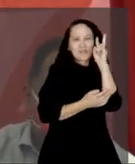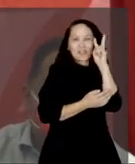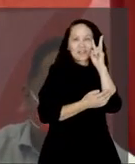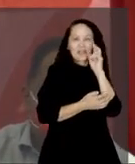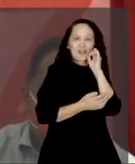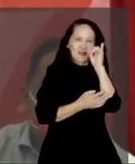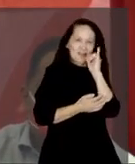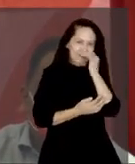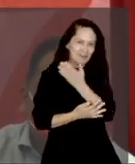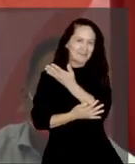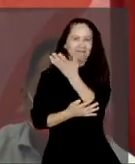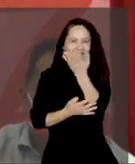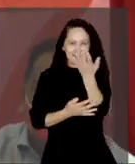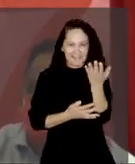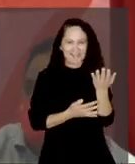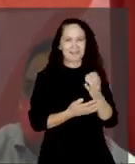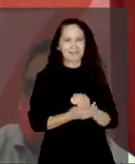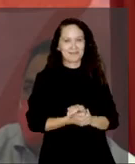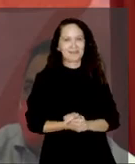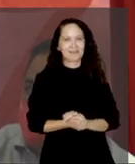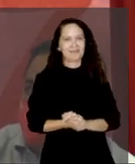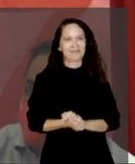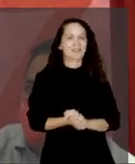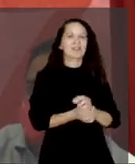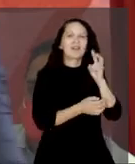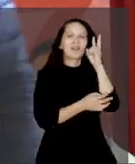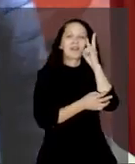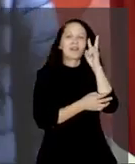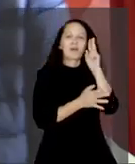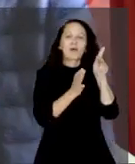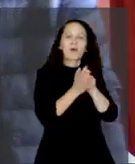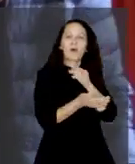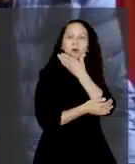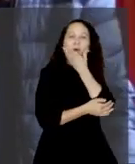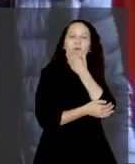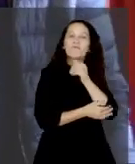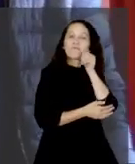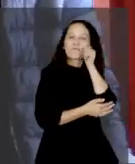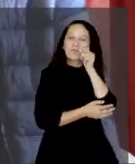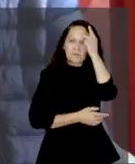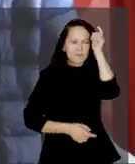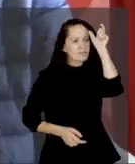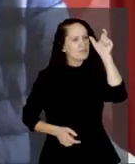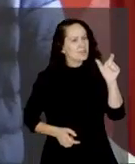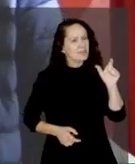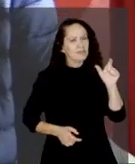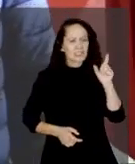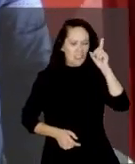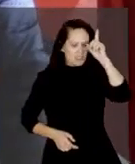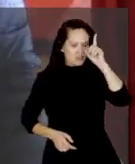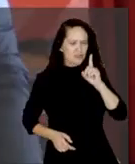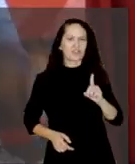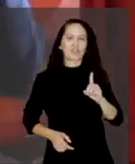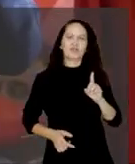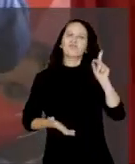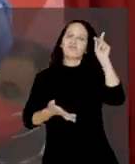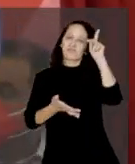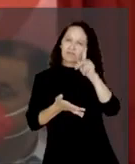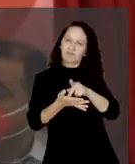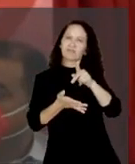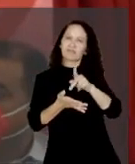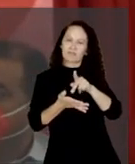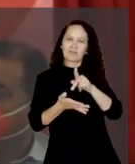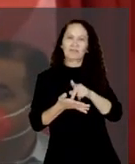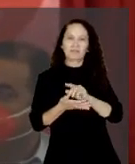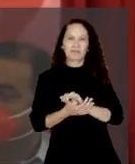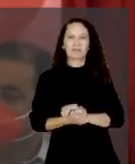Vendo, vou chamar de Carlinho, porque a gente vai ver o pequenininho no filme. Marighella, em dois